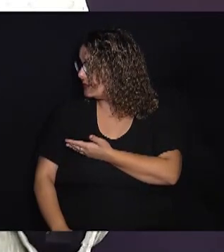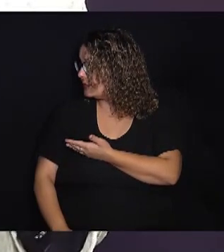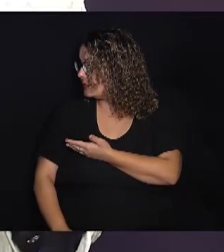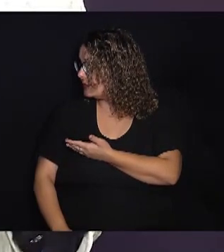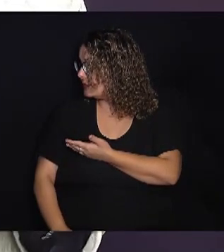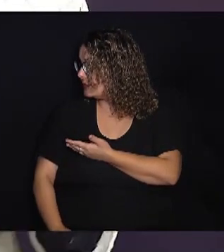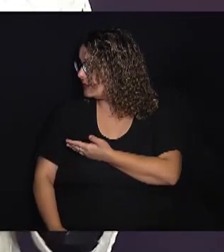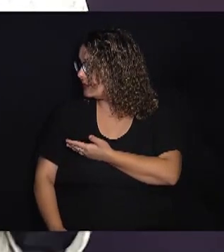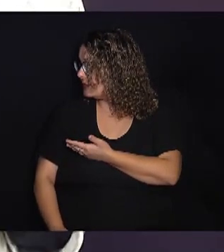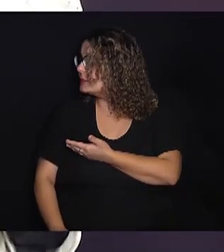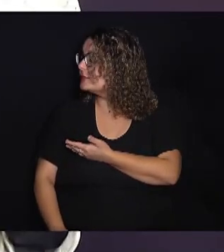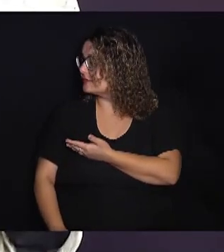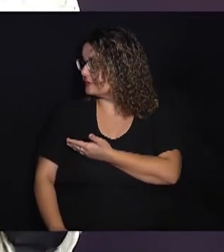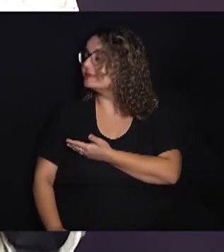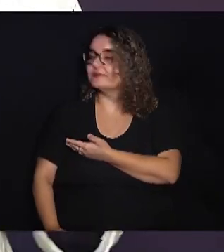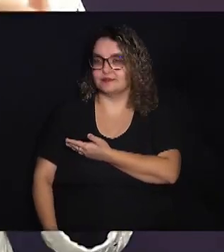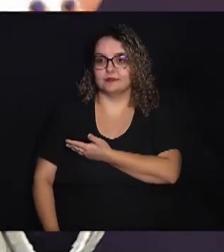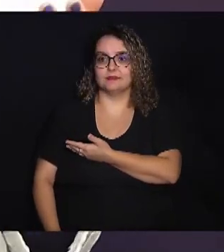978293776.